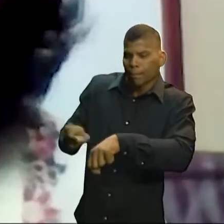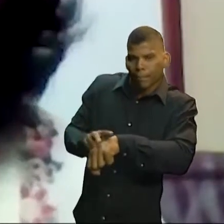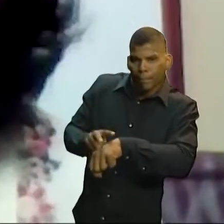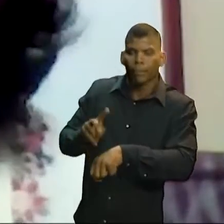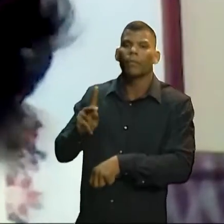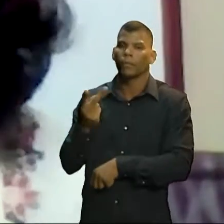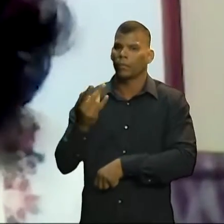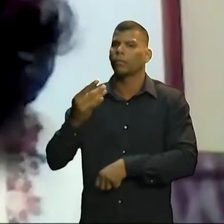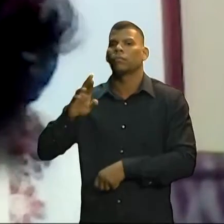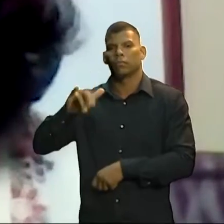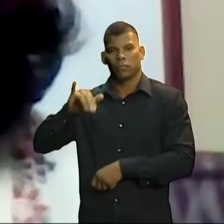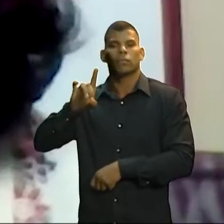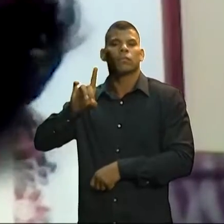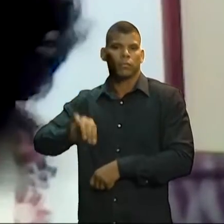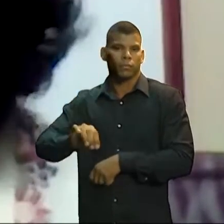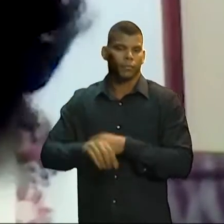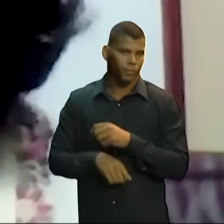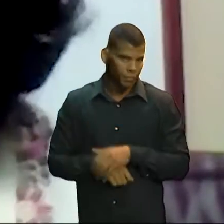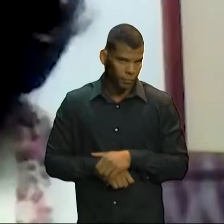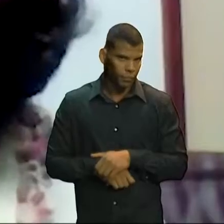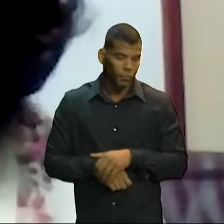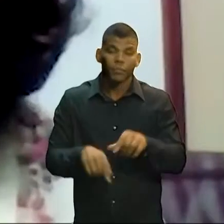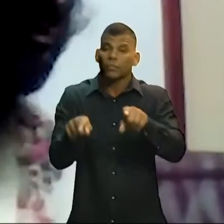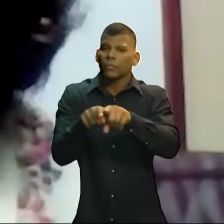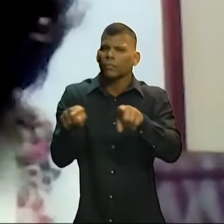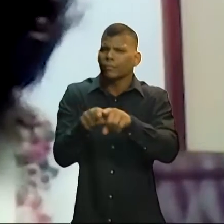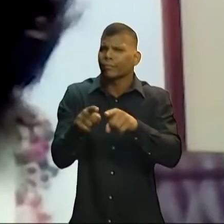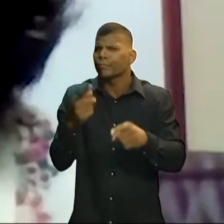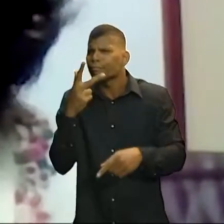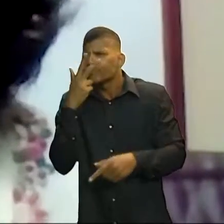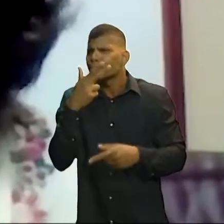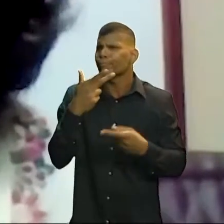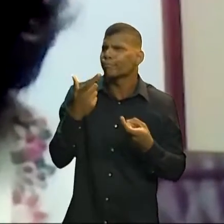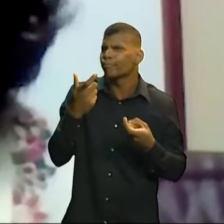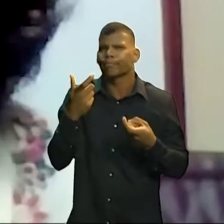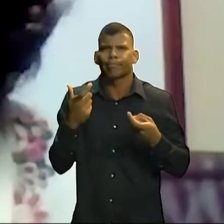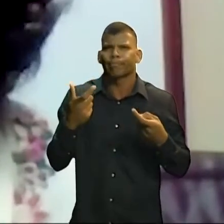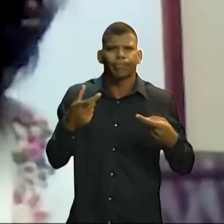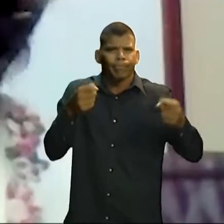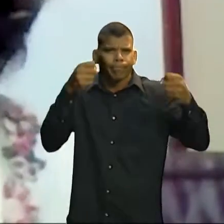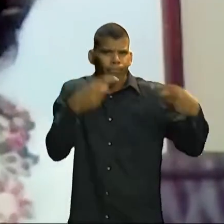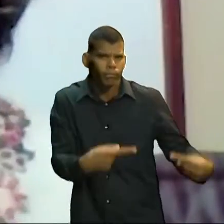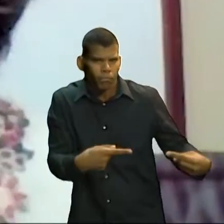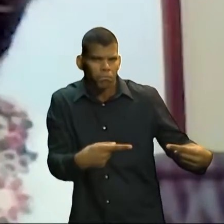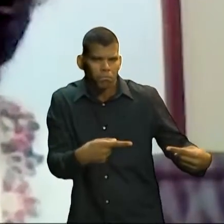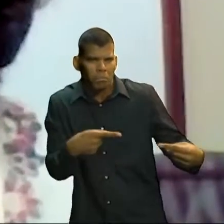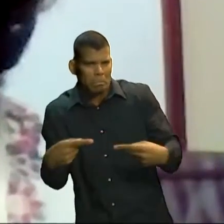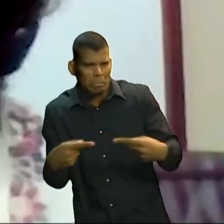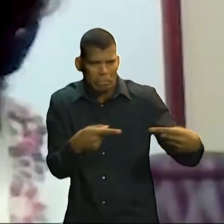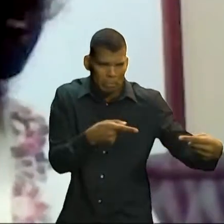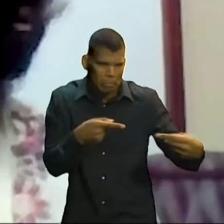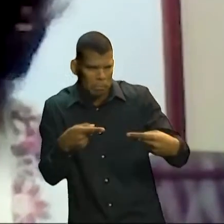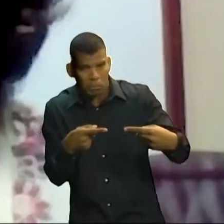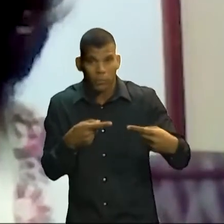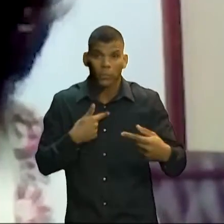que, para além desse cabo de guerra, o Estado deve desenvolver uma